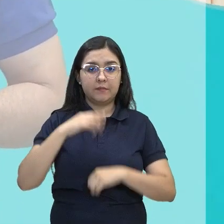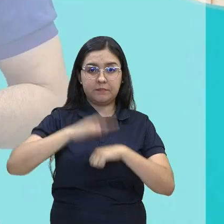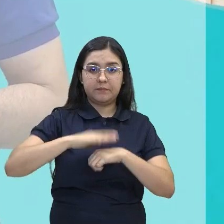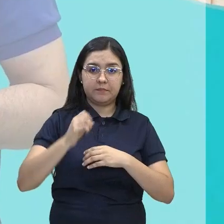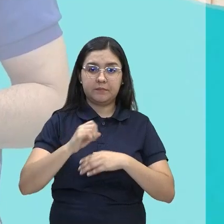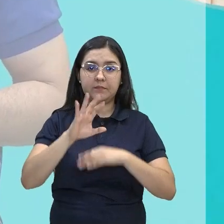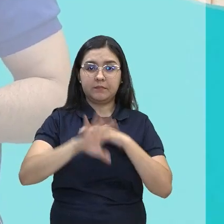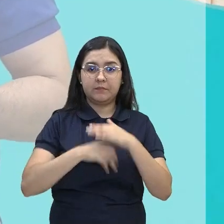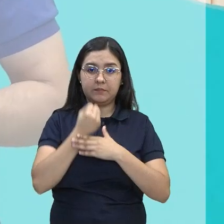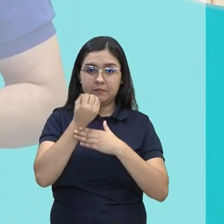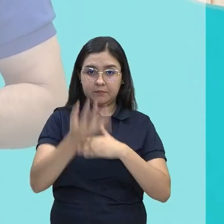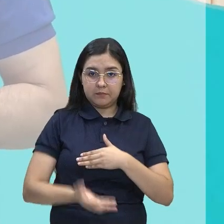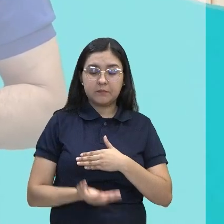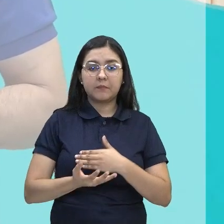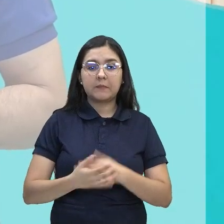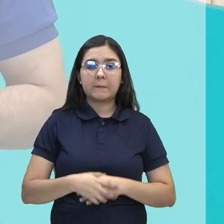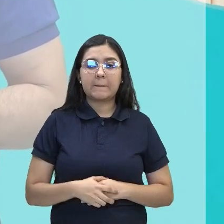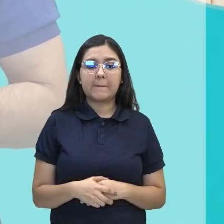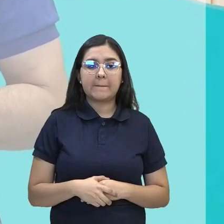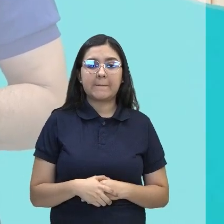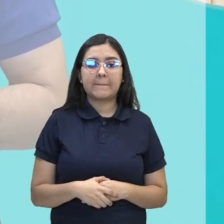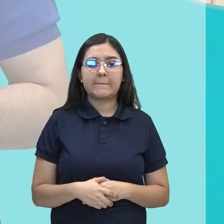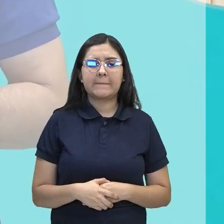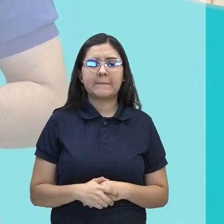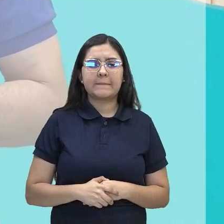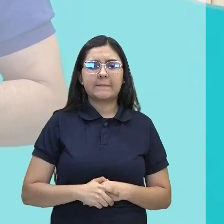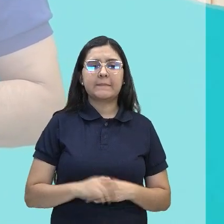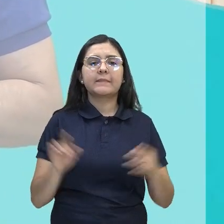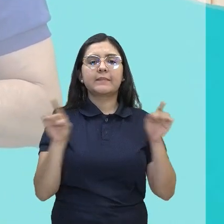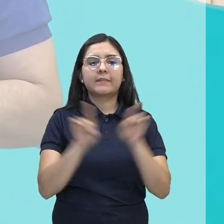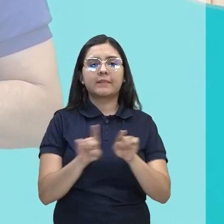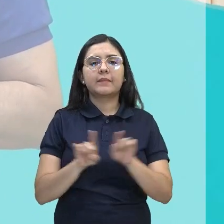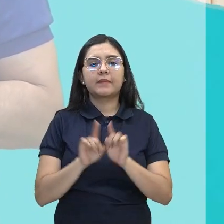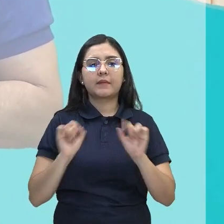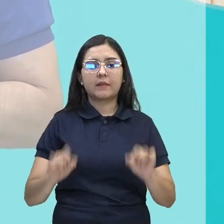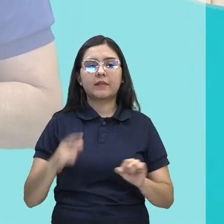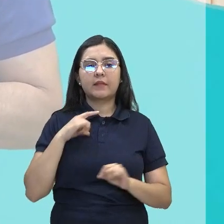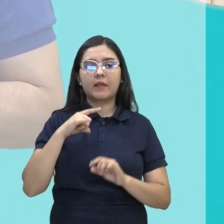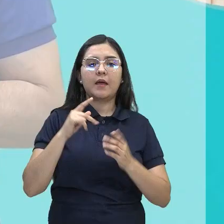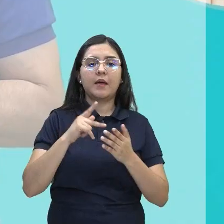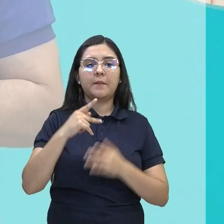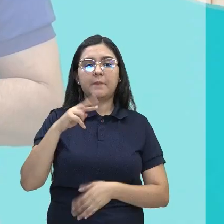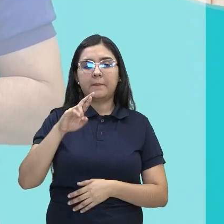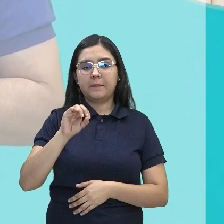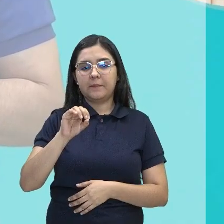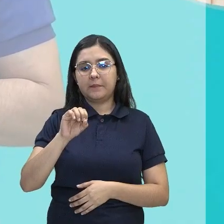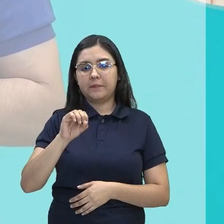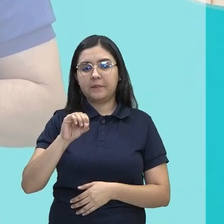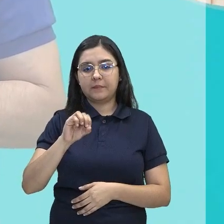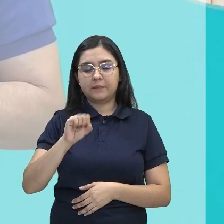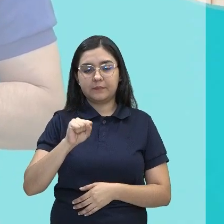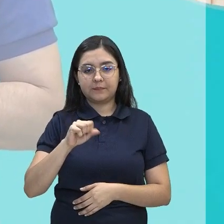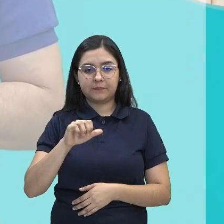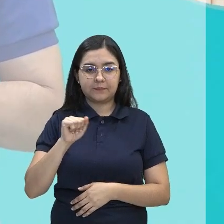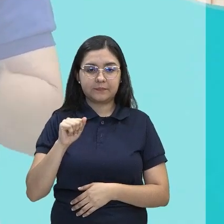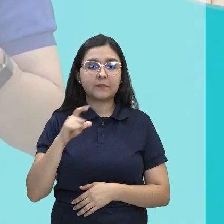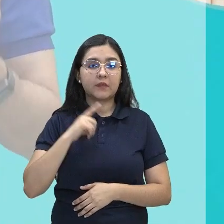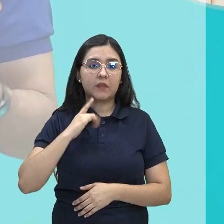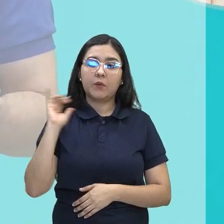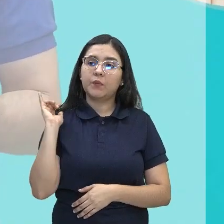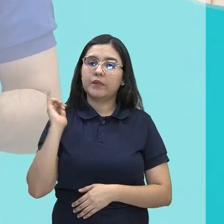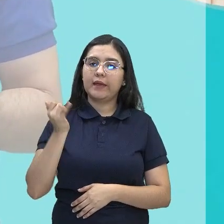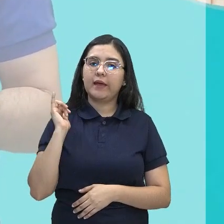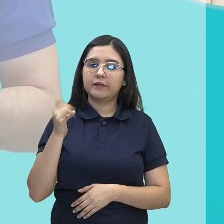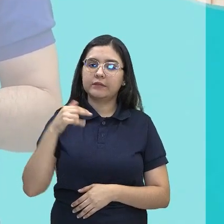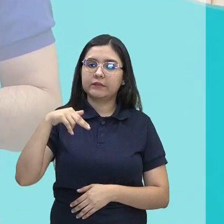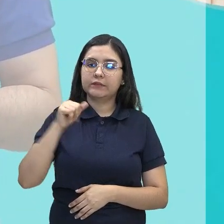daquela poesia, dentro daquele poema, tá? Ao passo que na prosa nós temos, então, a presença de um narrador, alguém que